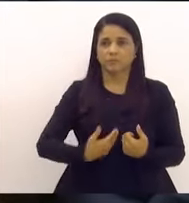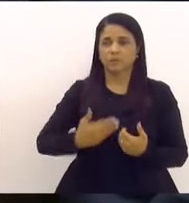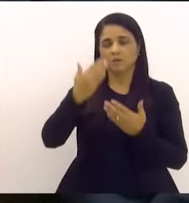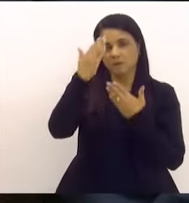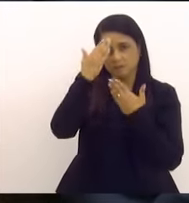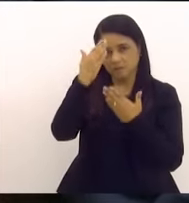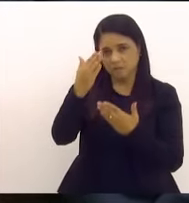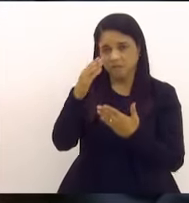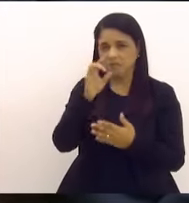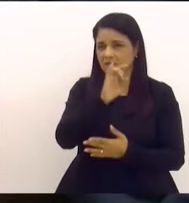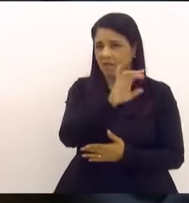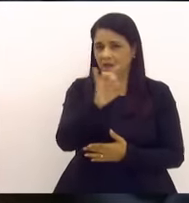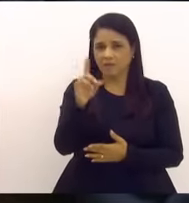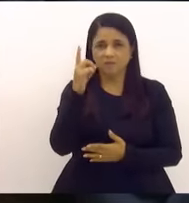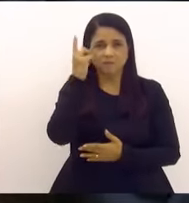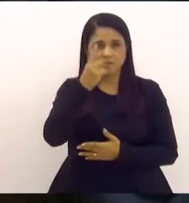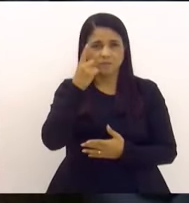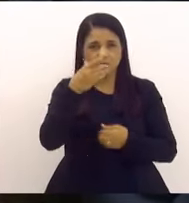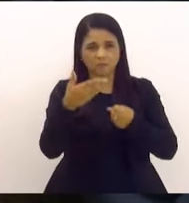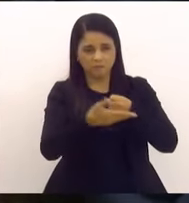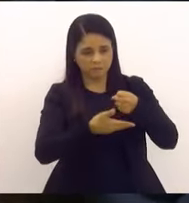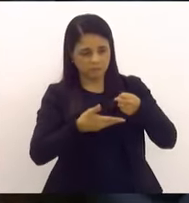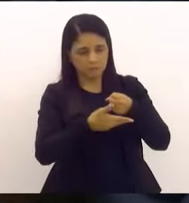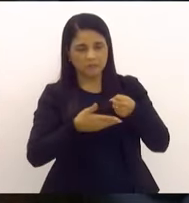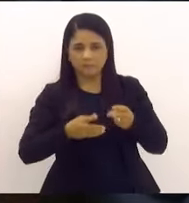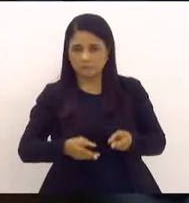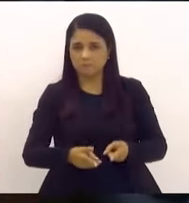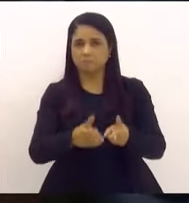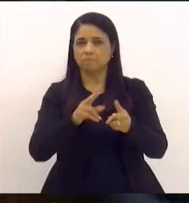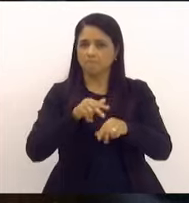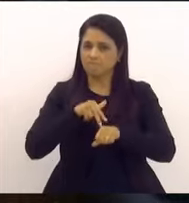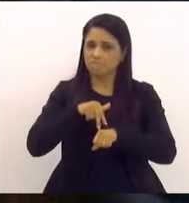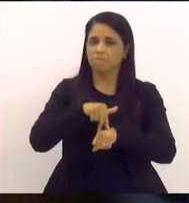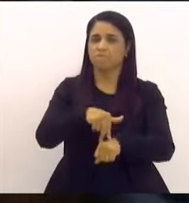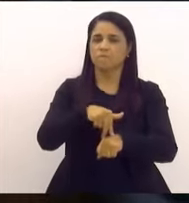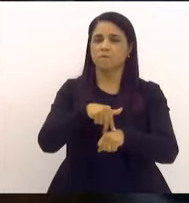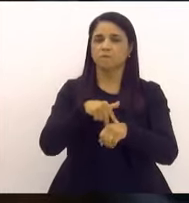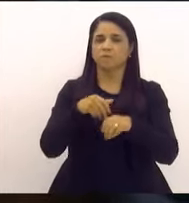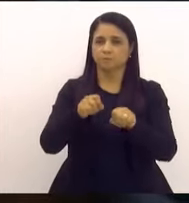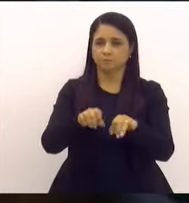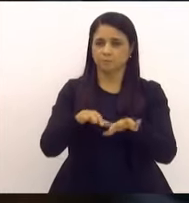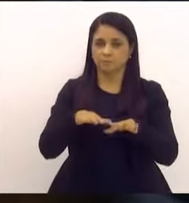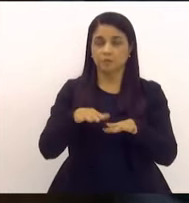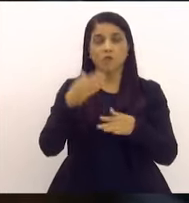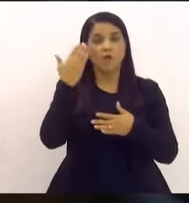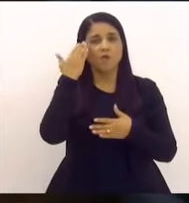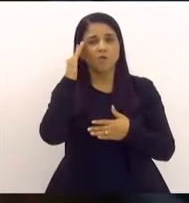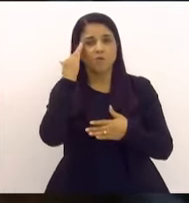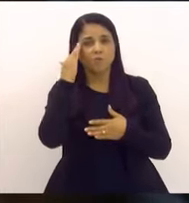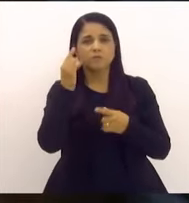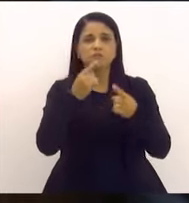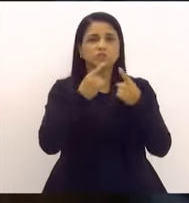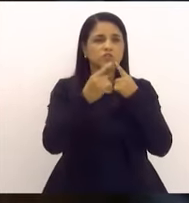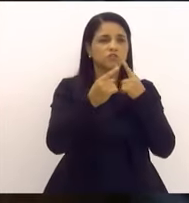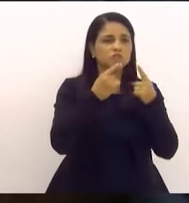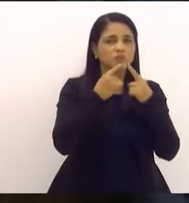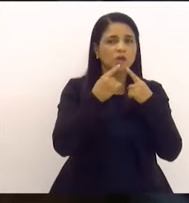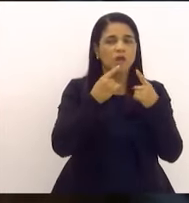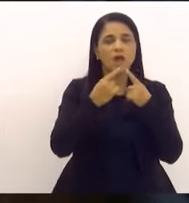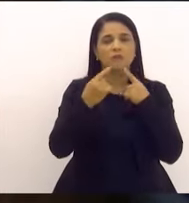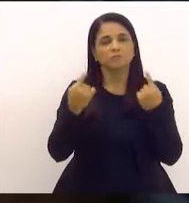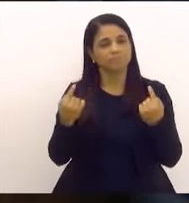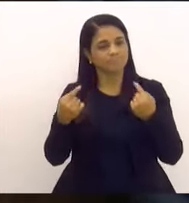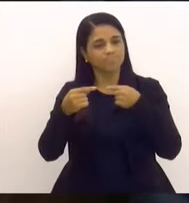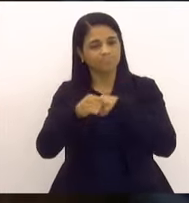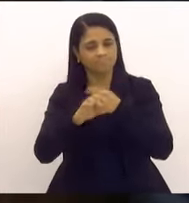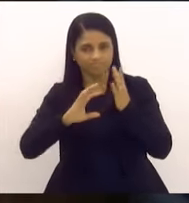Agradecer aqui cada deputado da base que se manteve firme no plenário e a compreensão e diálogo da oposição que